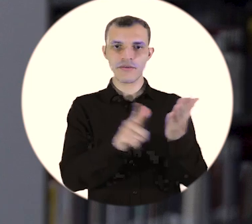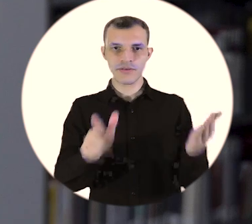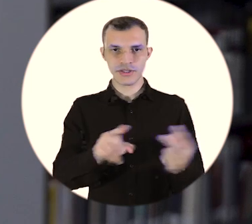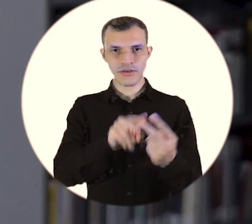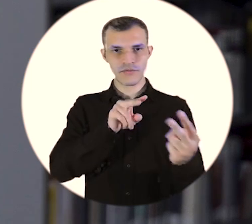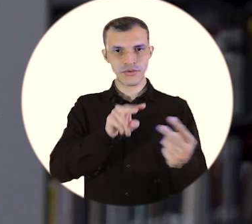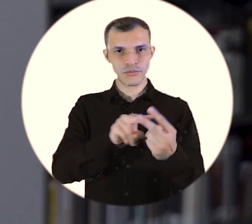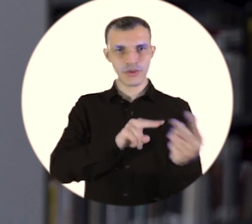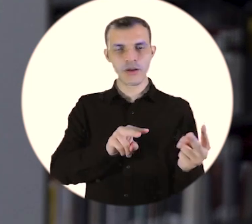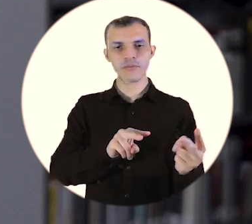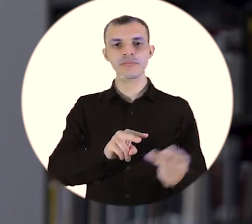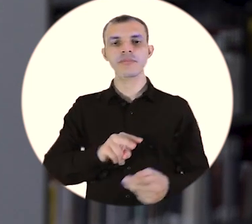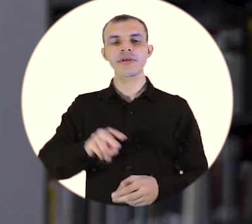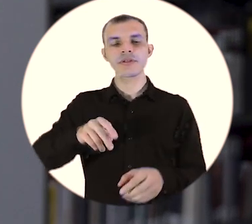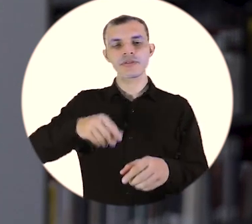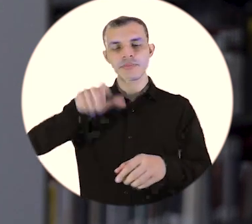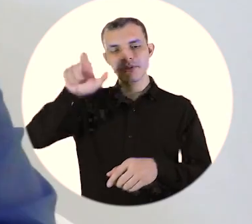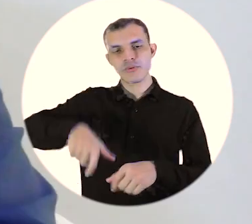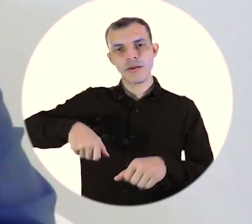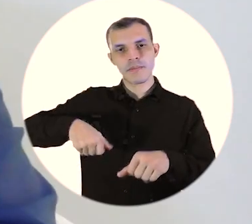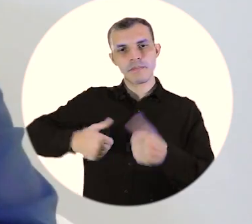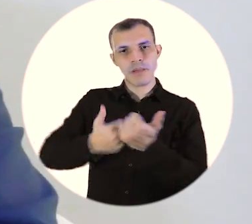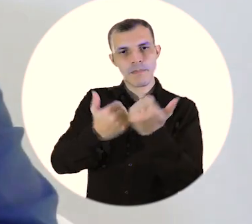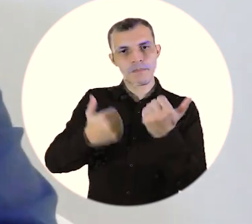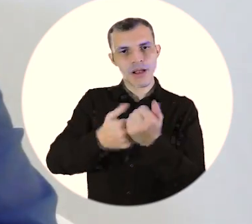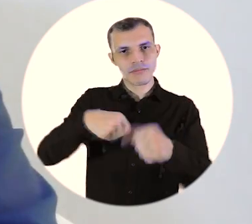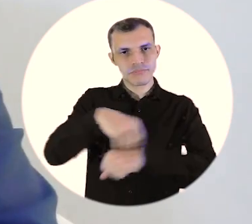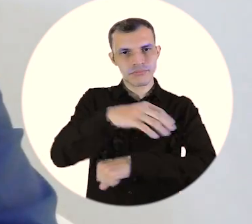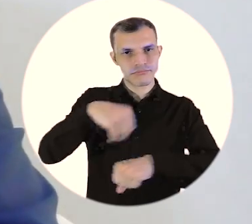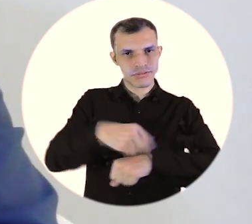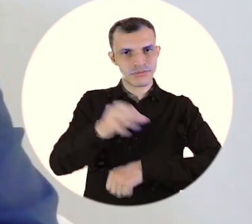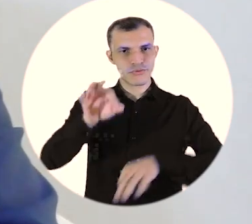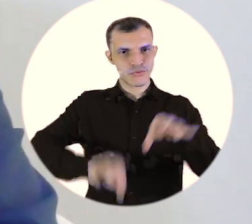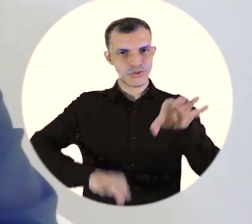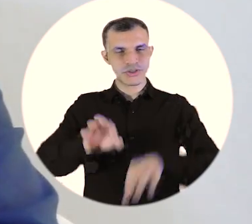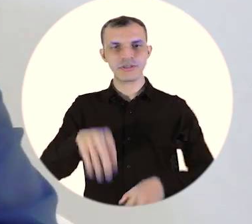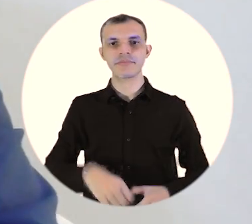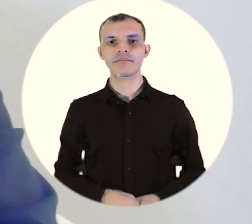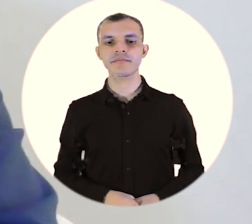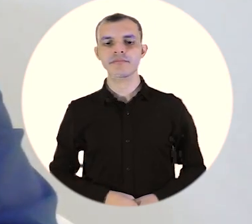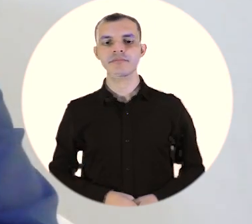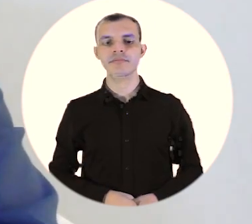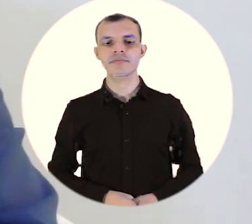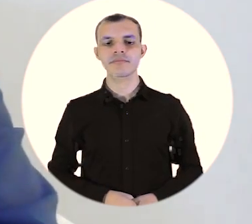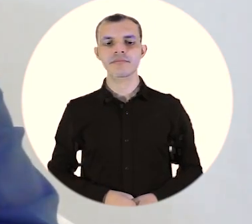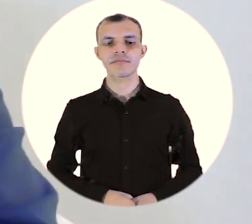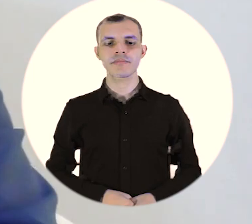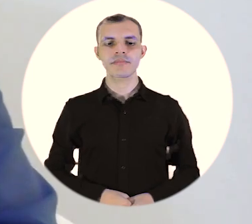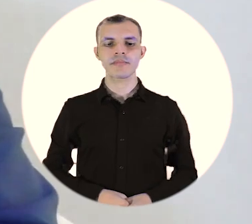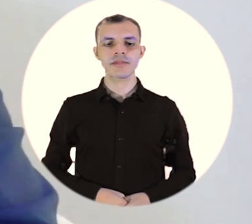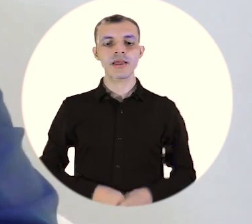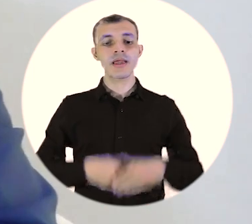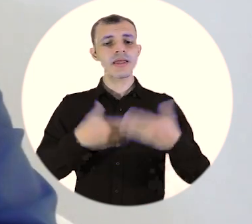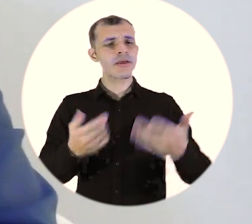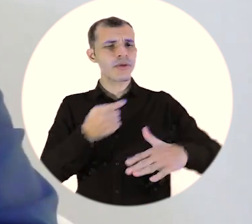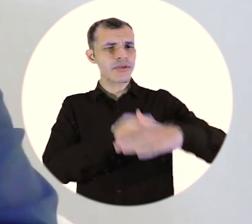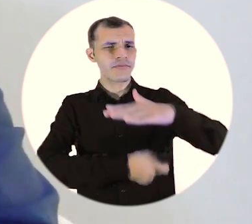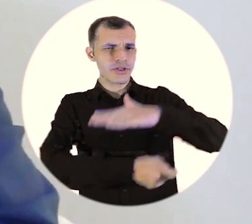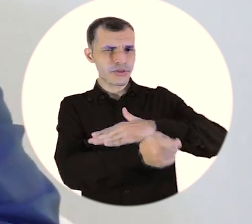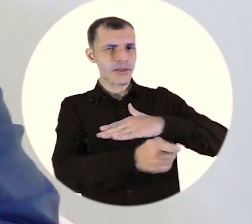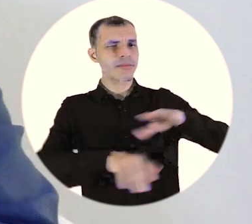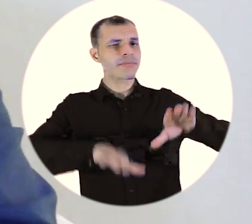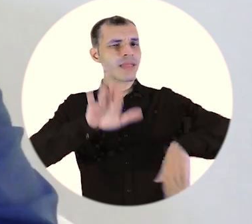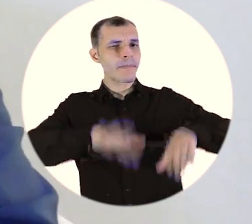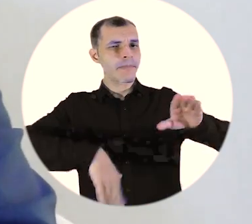revista eletrônica Consultor Jurídico. Vamos ver. O investimento depende justamente da existência dessas